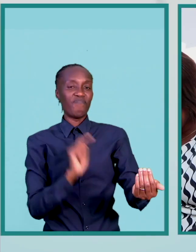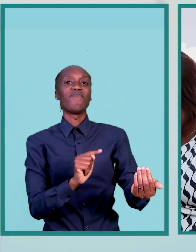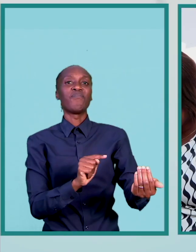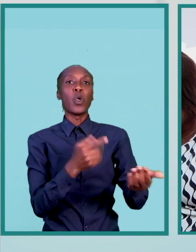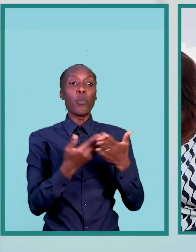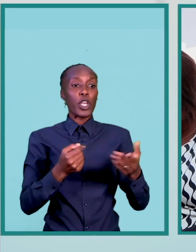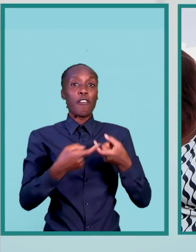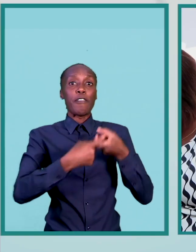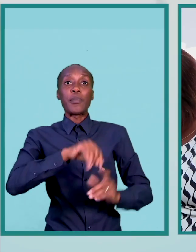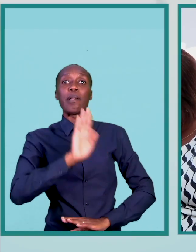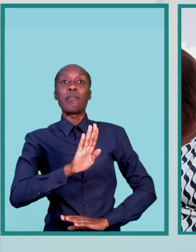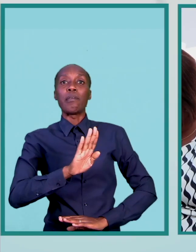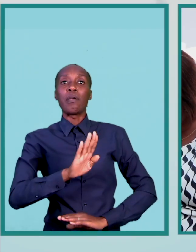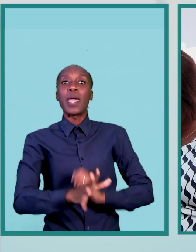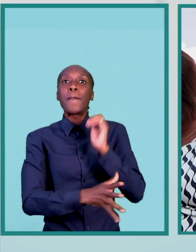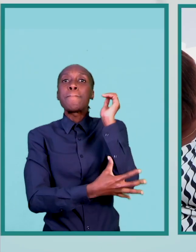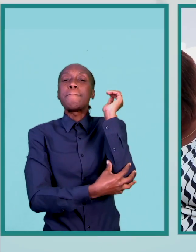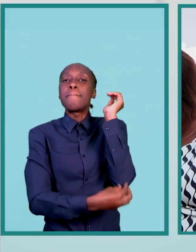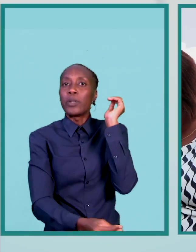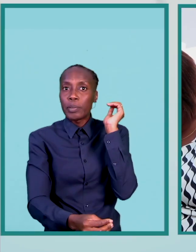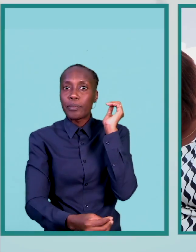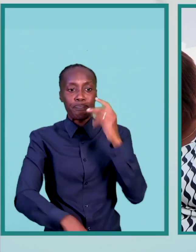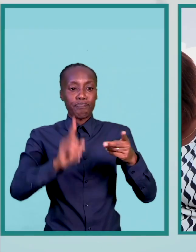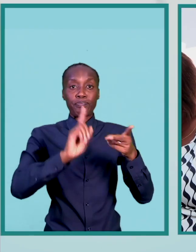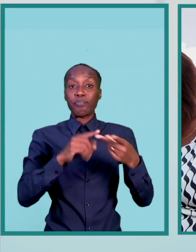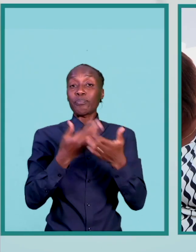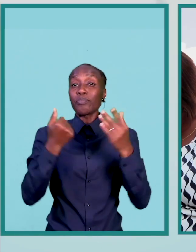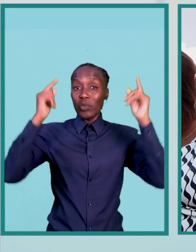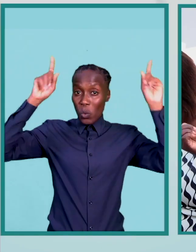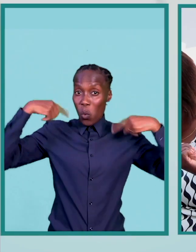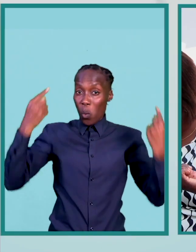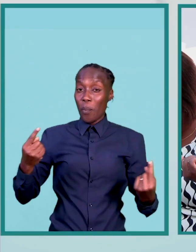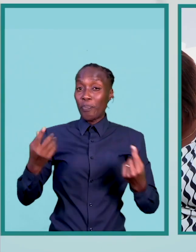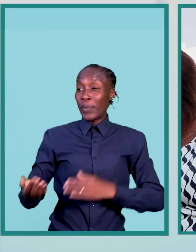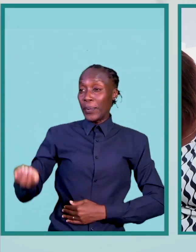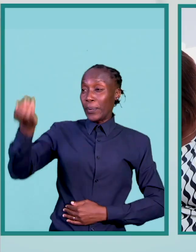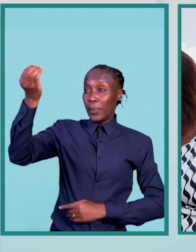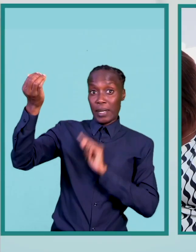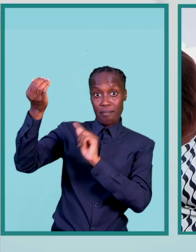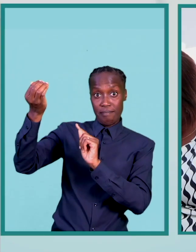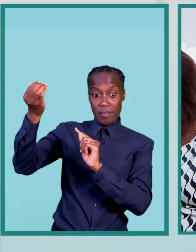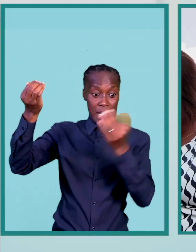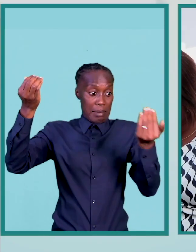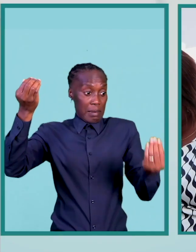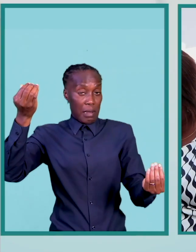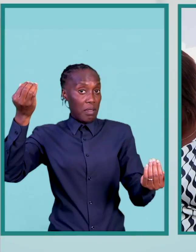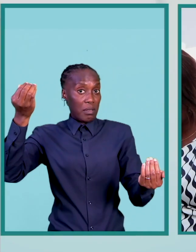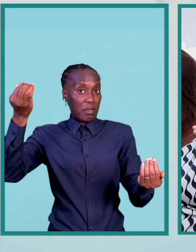E atenção, fazendo um reforço, a união prematura não é só união de uma pessoa adulta com uma